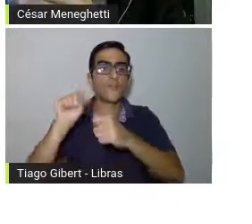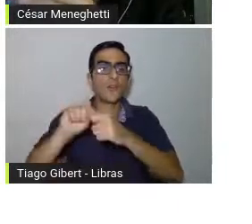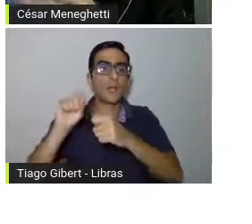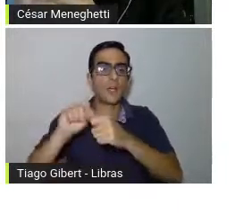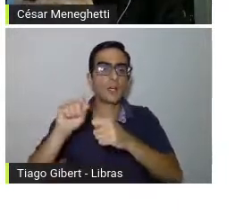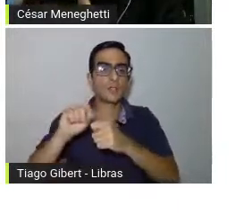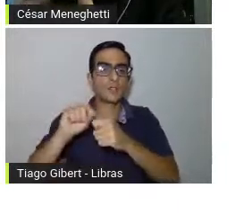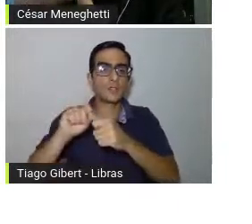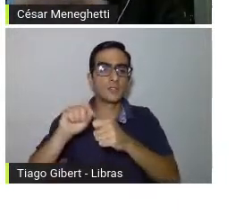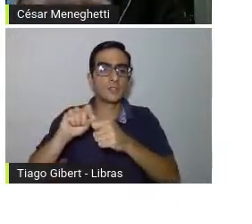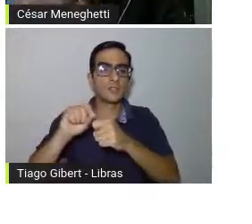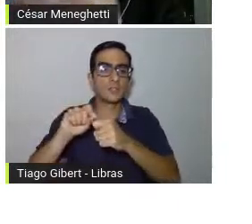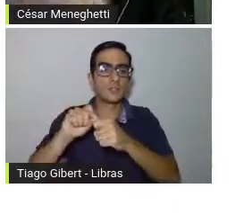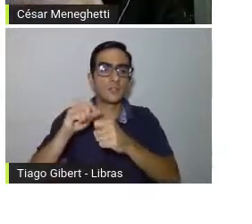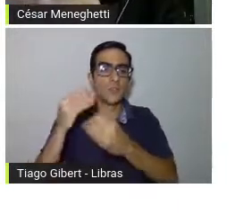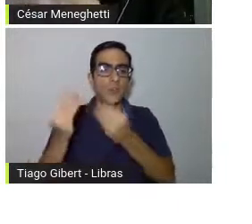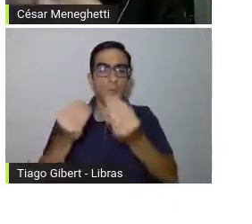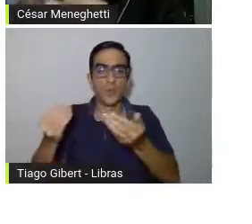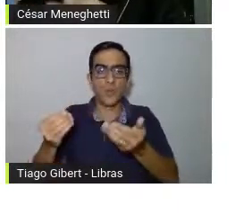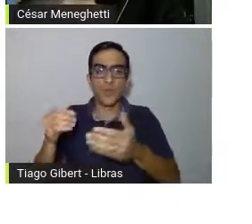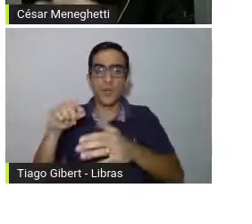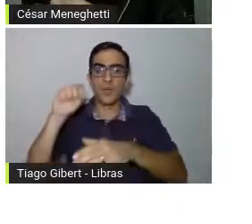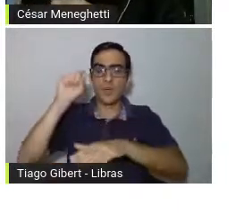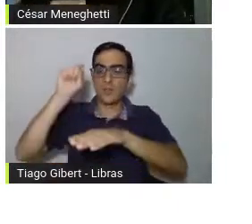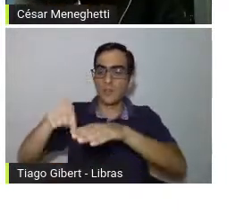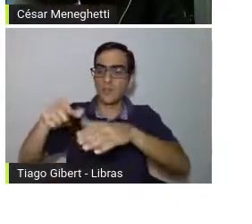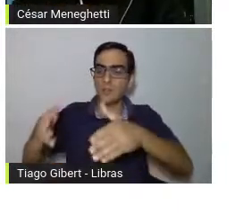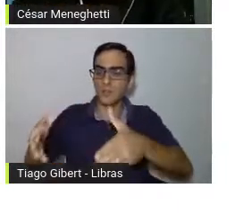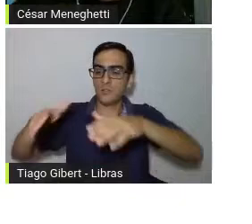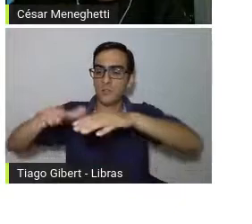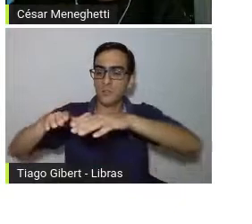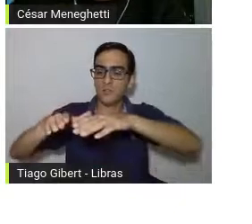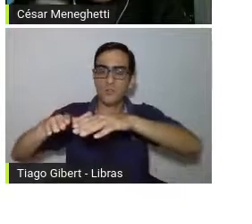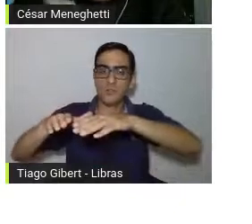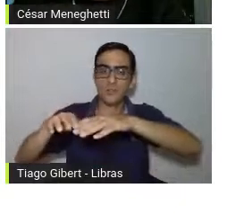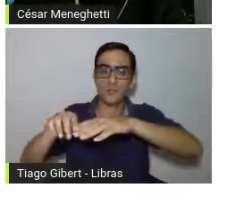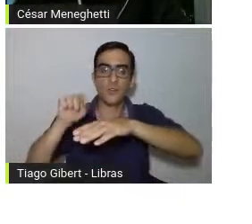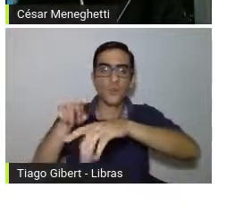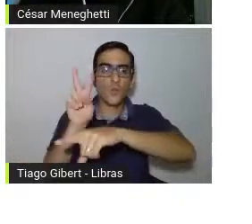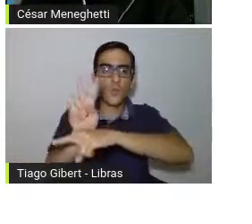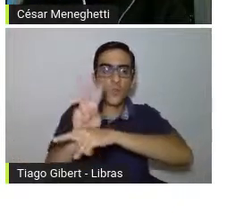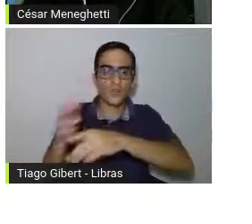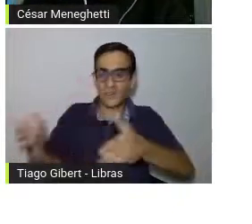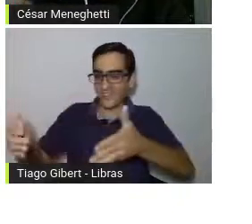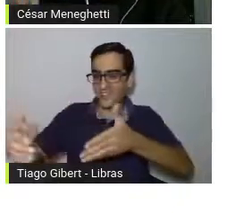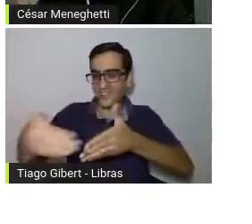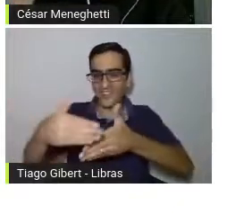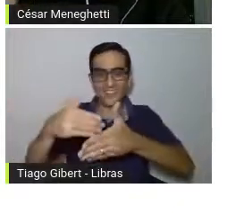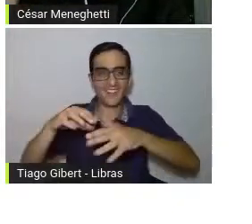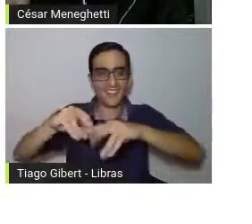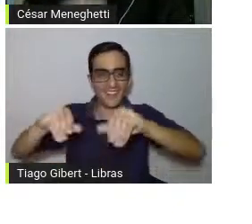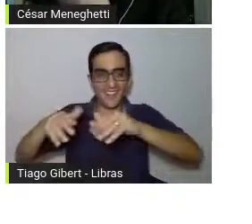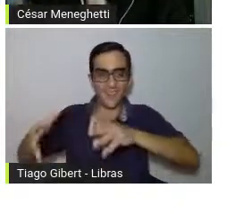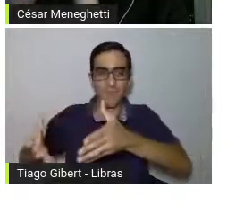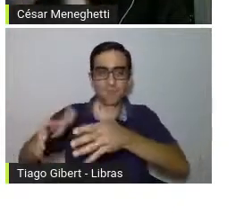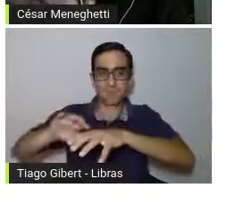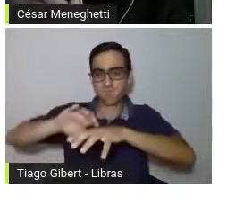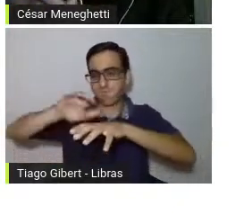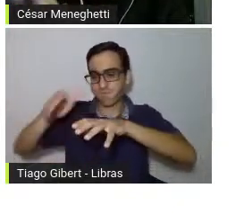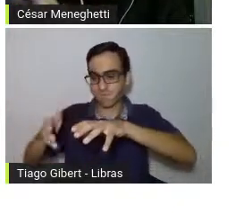uma pequena protuberância de terra para proteger do vento, para não matar a semente, como